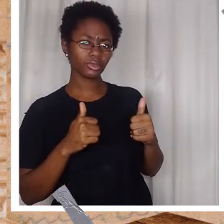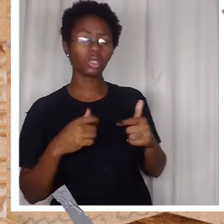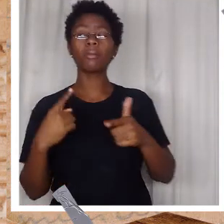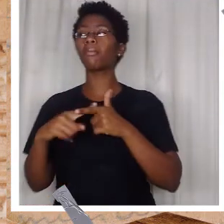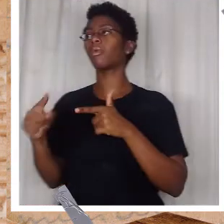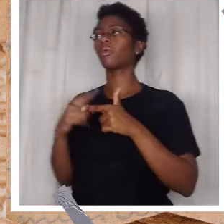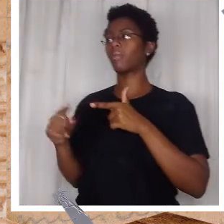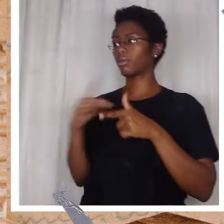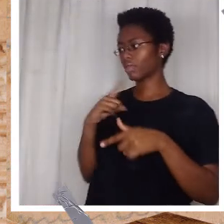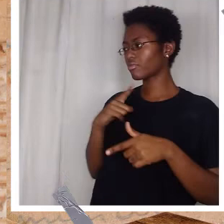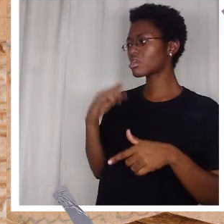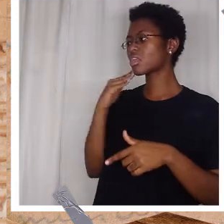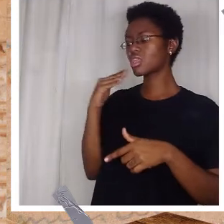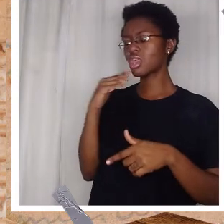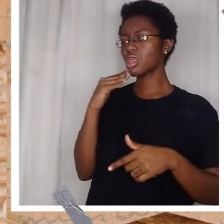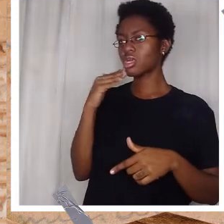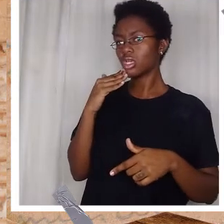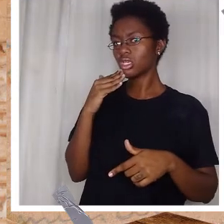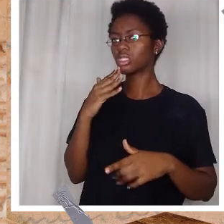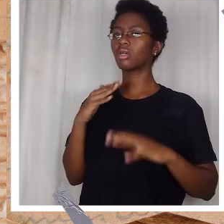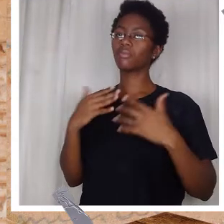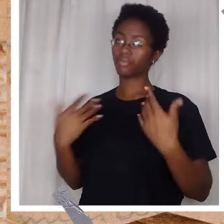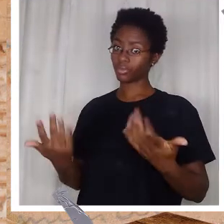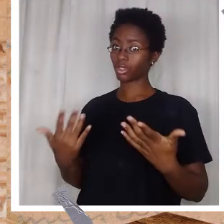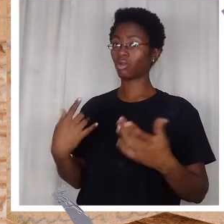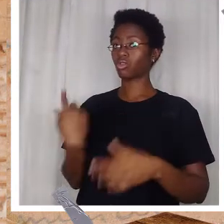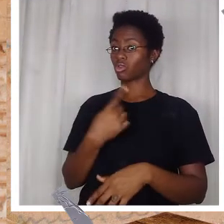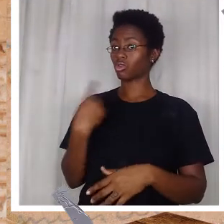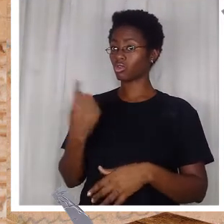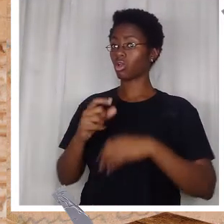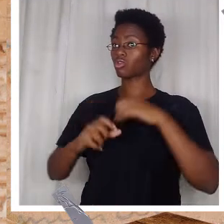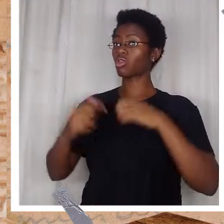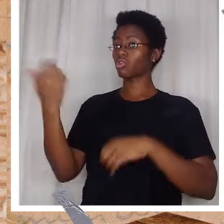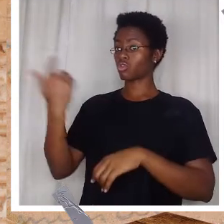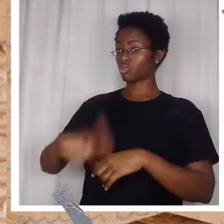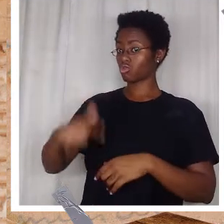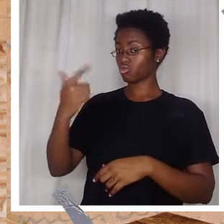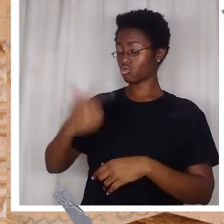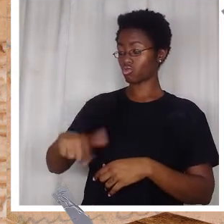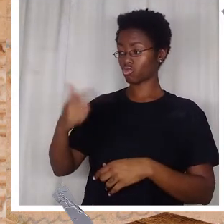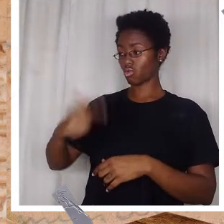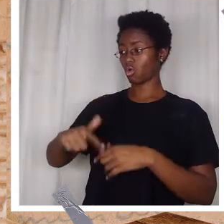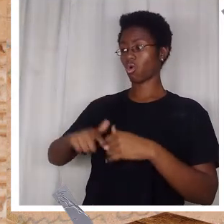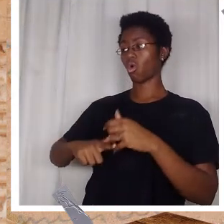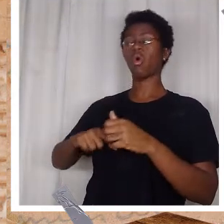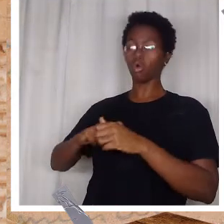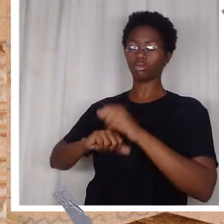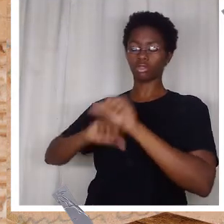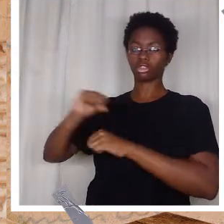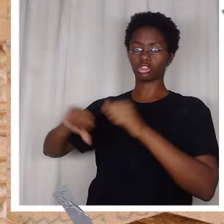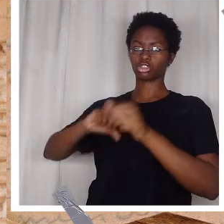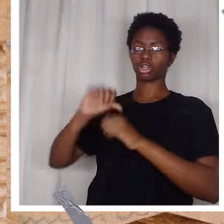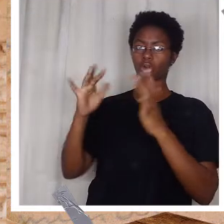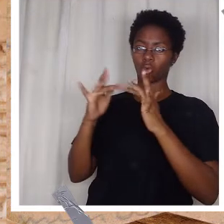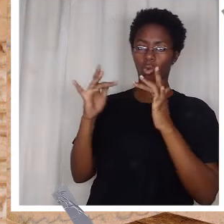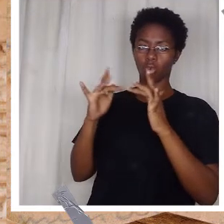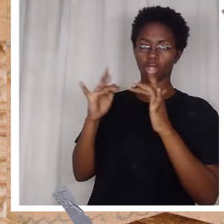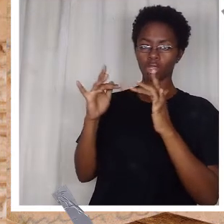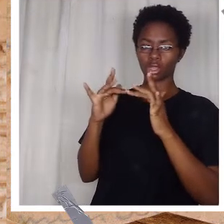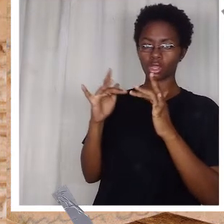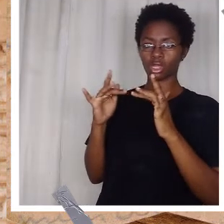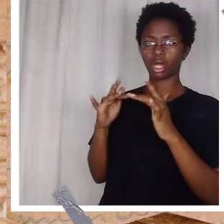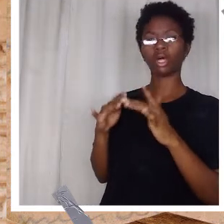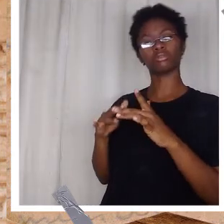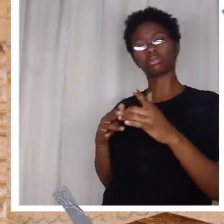probleminha? Tá? Isso, Dani. sabe? Enquanto a gente vai Demorando tudo. Isso, enquanto a gente vai restabelecendo a Sabrina e ela